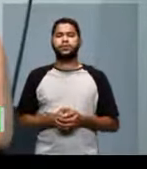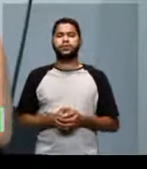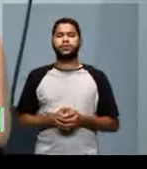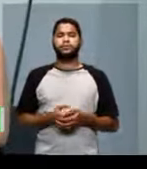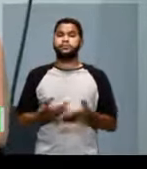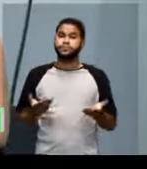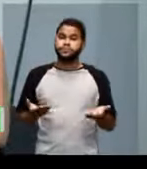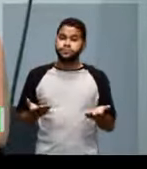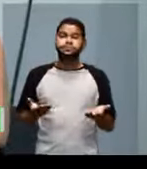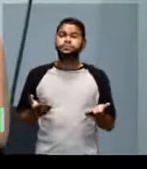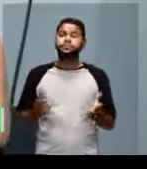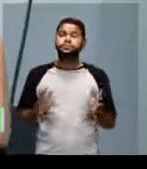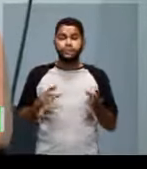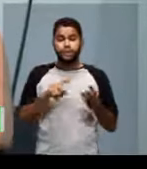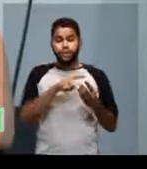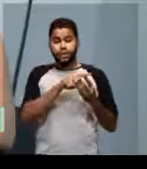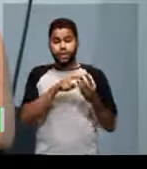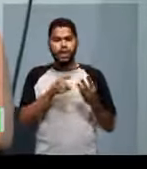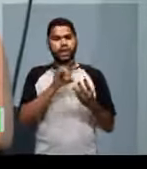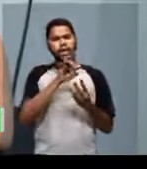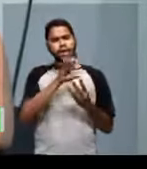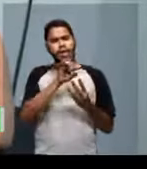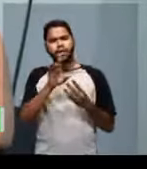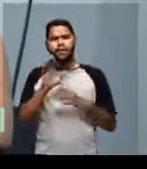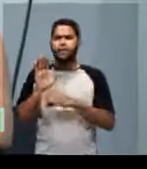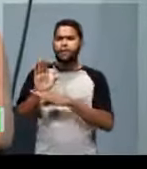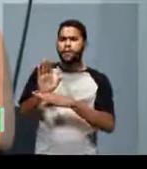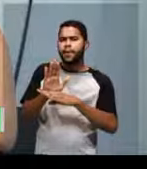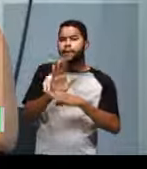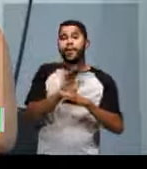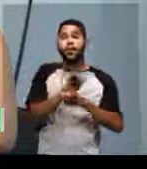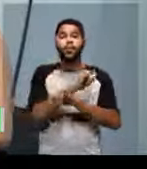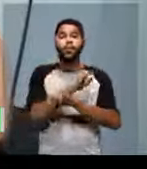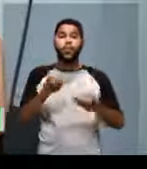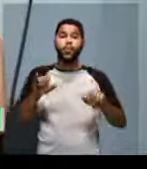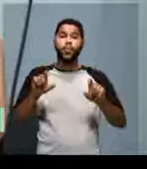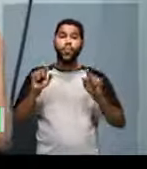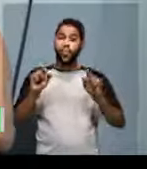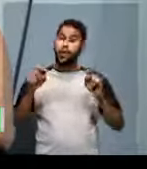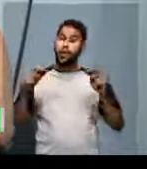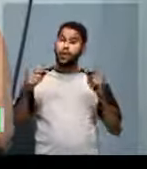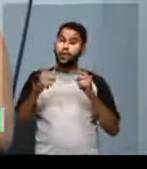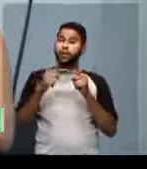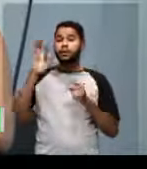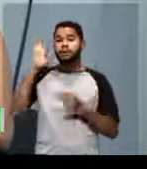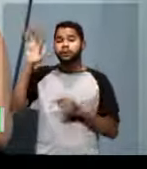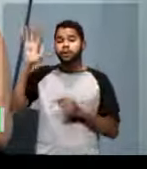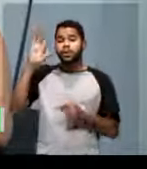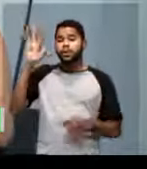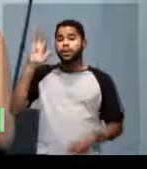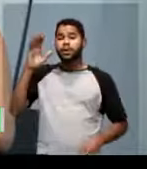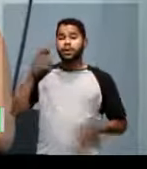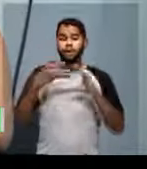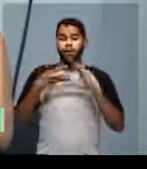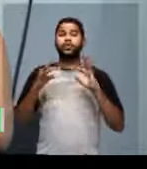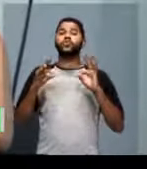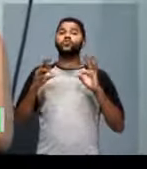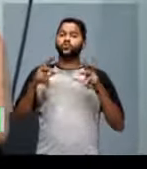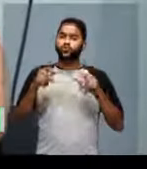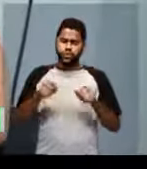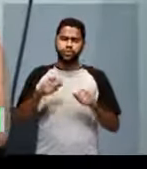independente, mas eles, cada um contribuindo da sua forma, eles disseram que, segundo a teoria celular, todo organismo